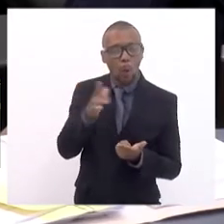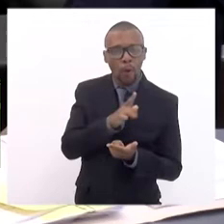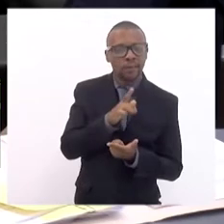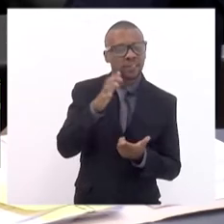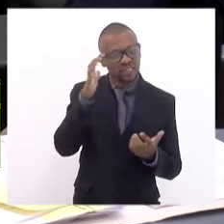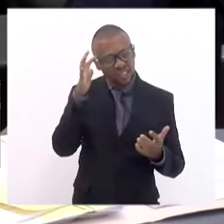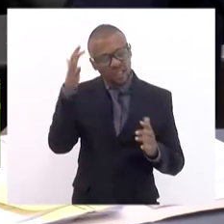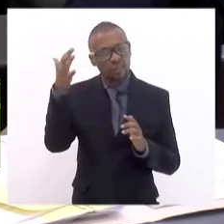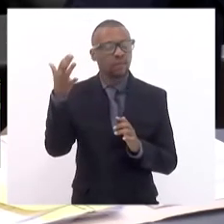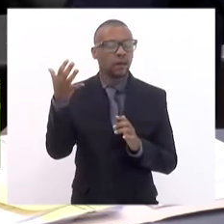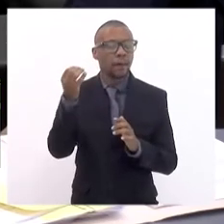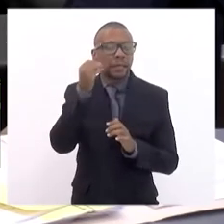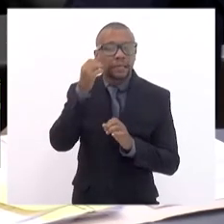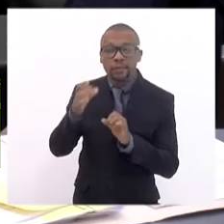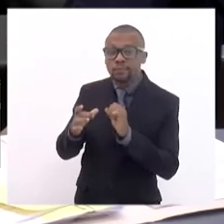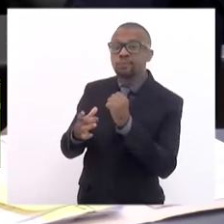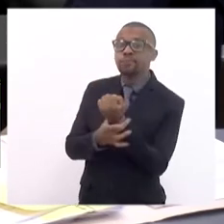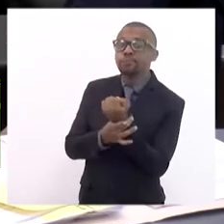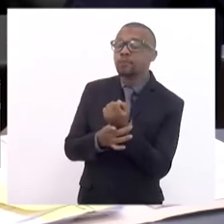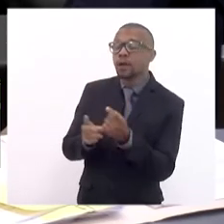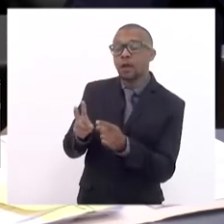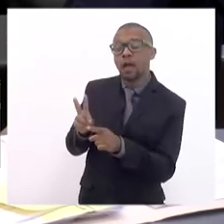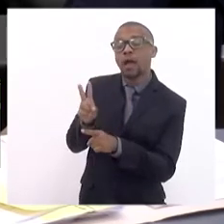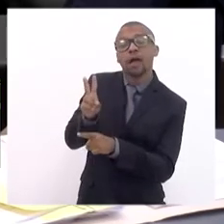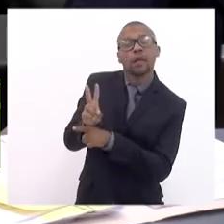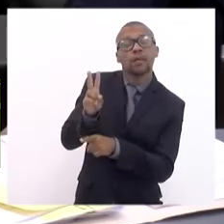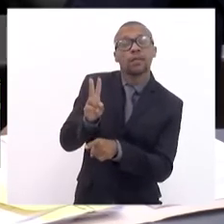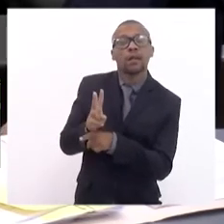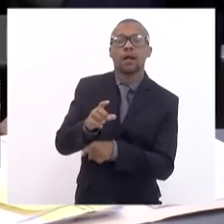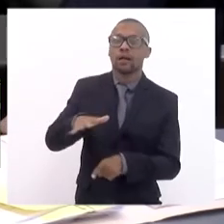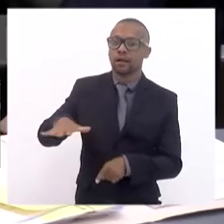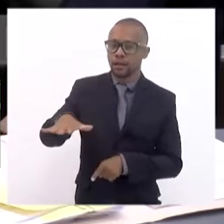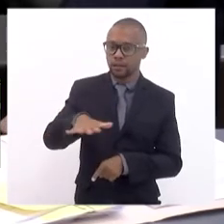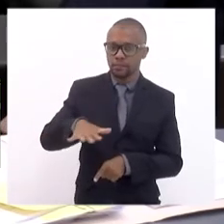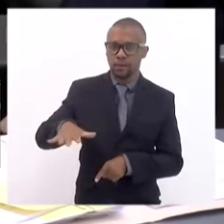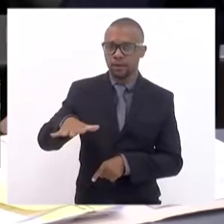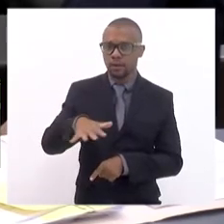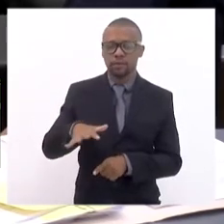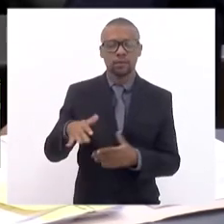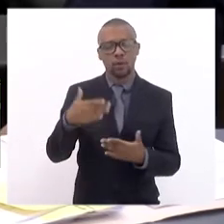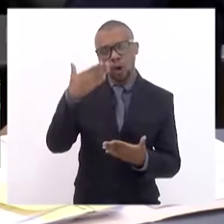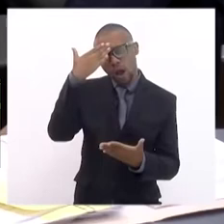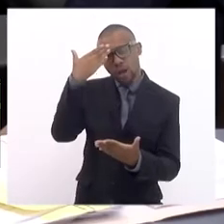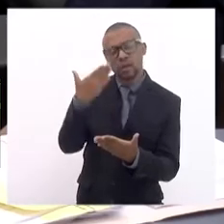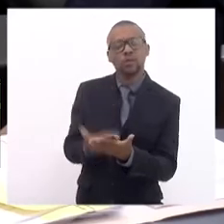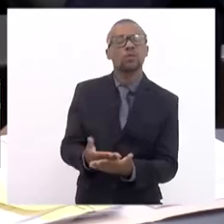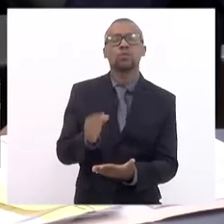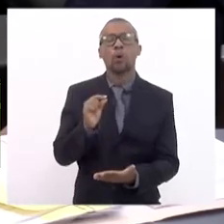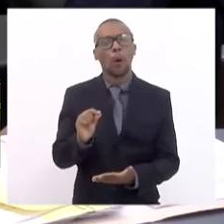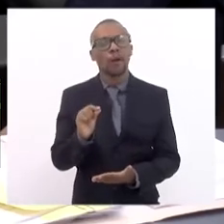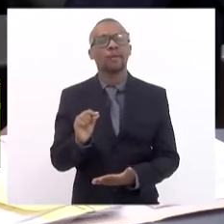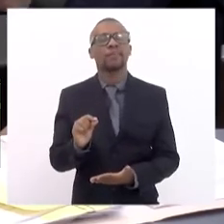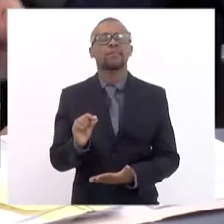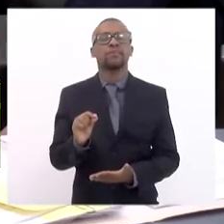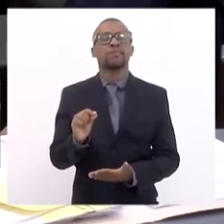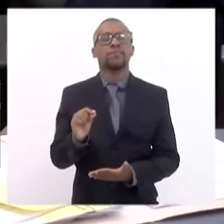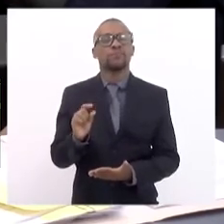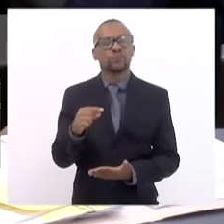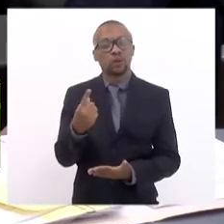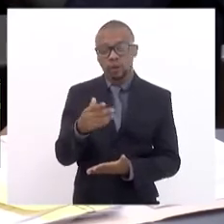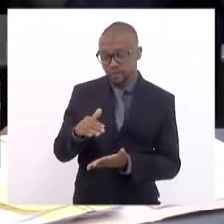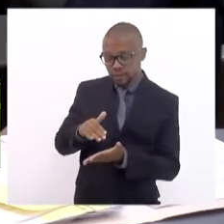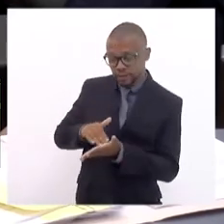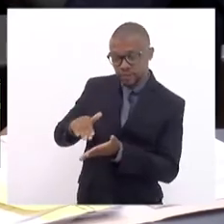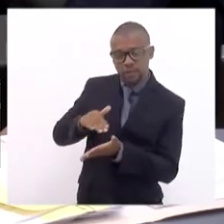enfim, resguardar aquele espaço. E eu acredito que, né, o nosso secretário